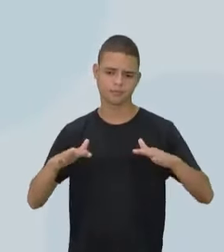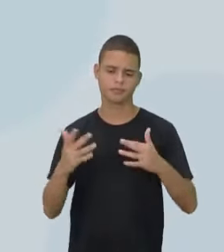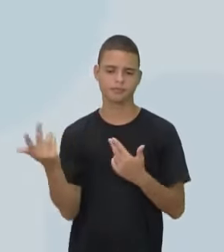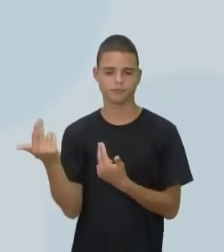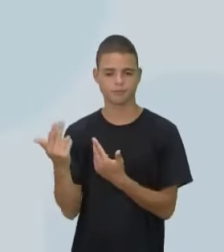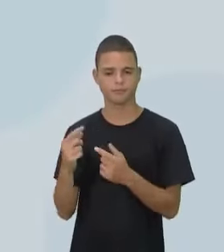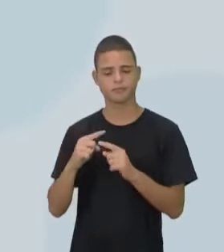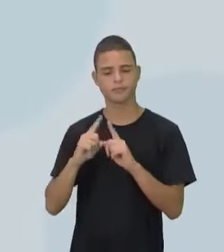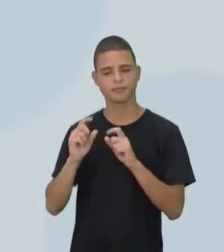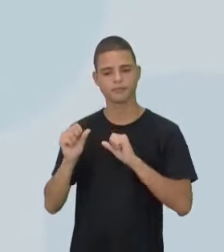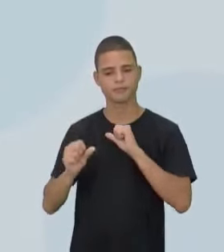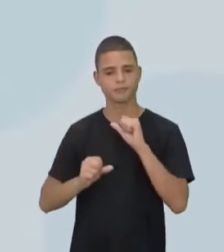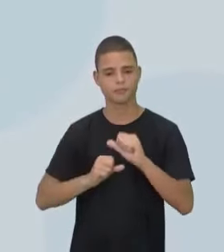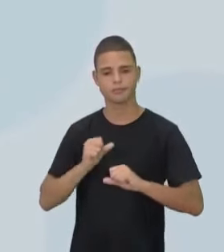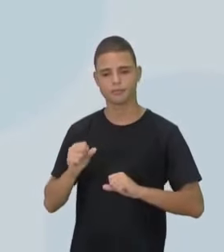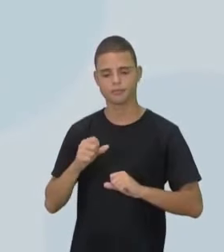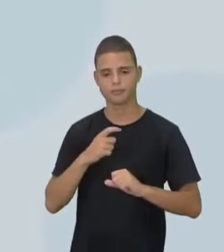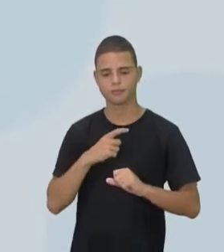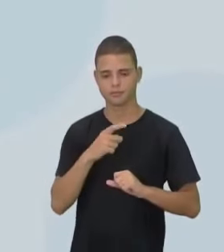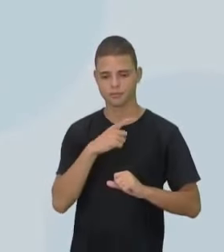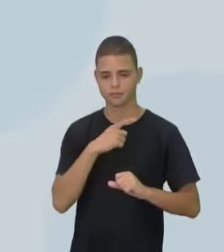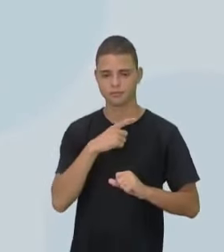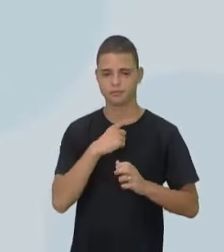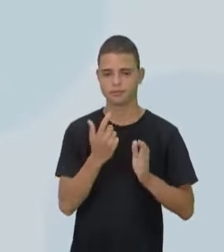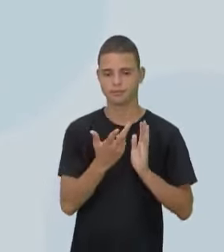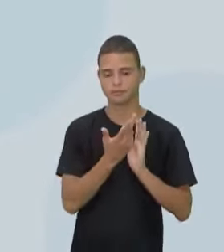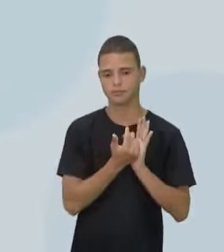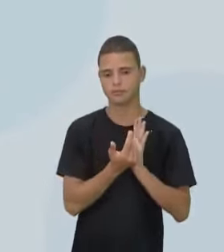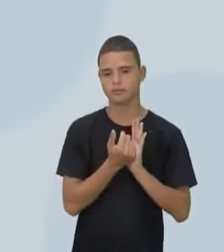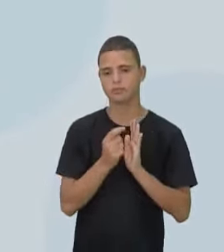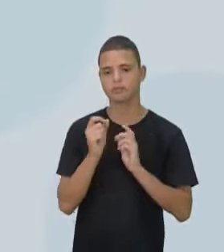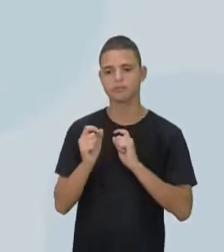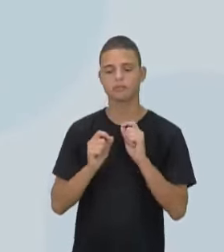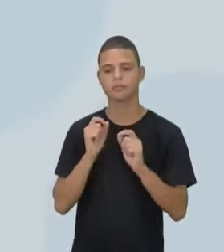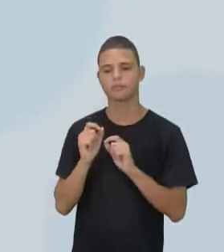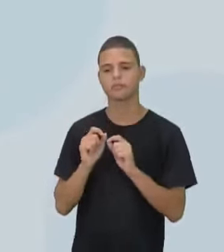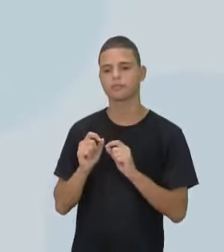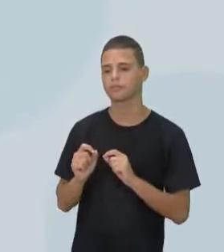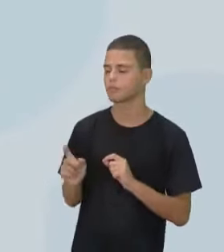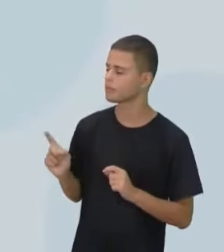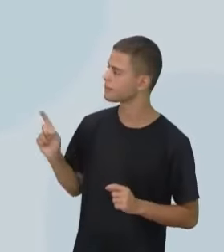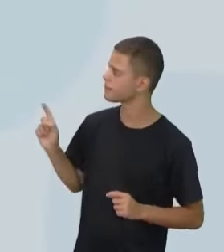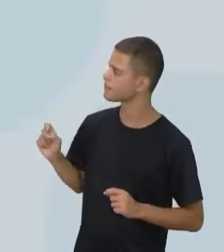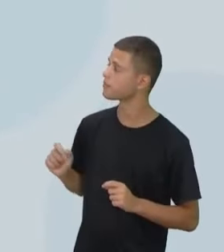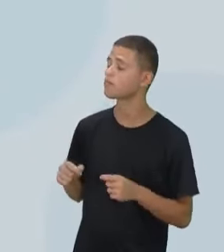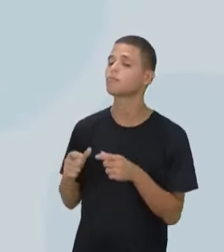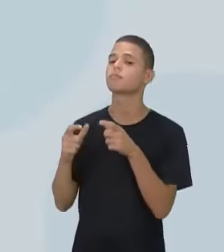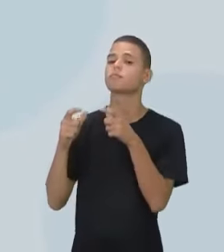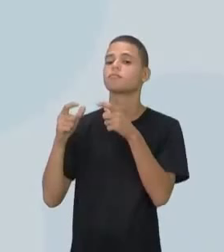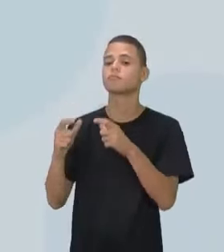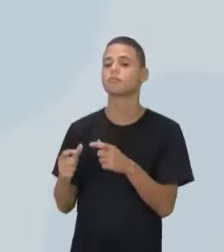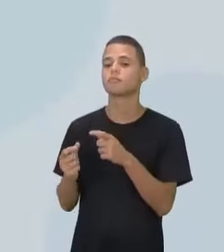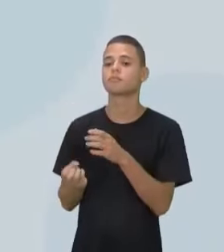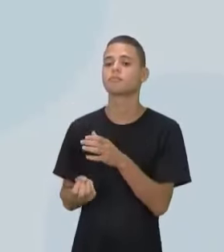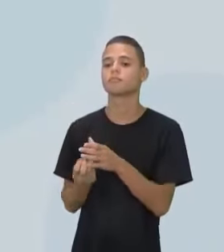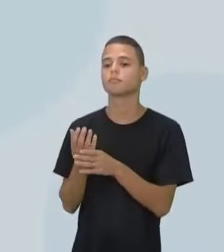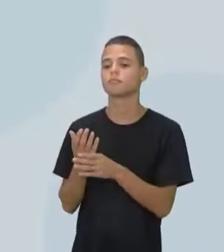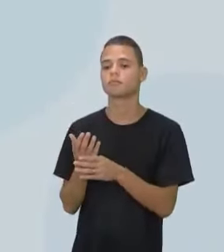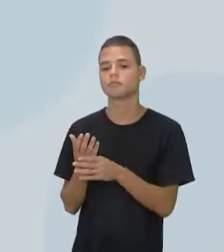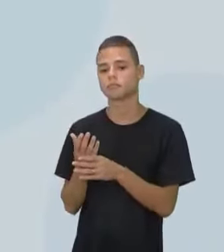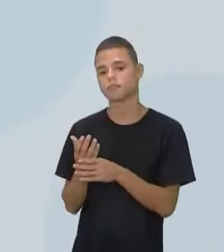mudar, e a gente traz ali no desenho para vocês, é a faixa onde ele se desenvolve. Então,